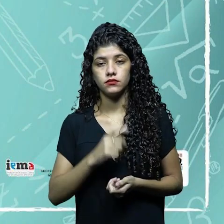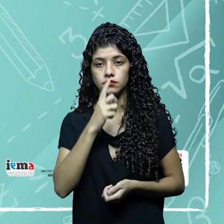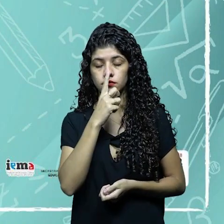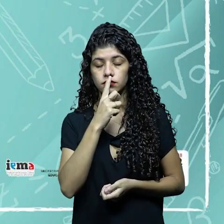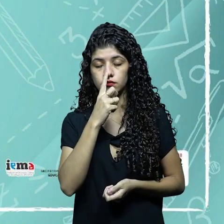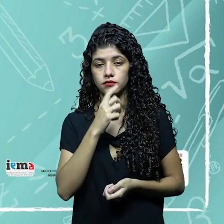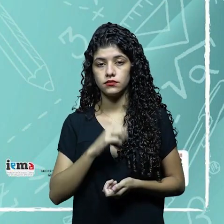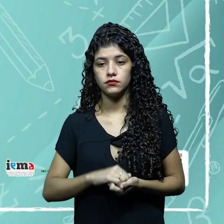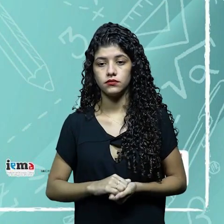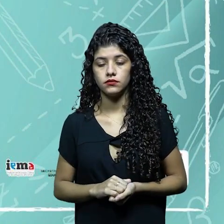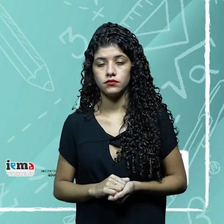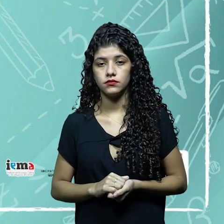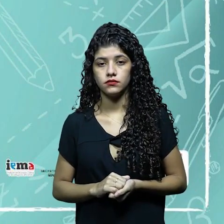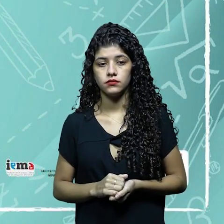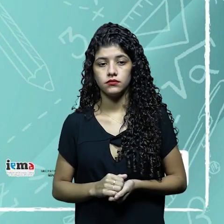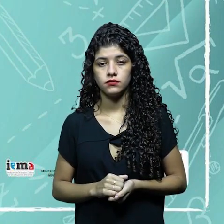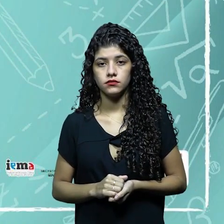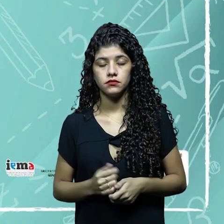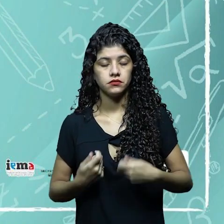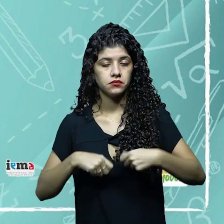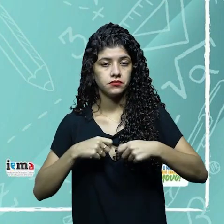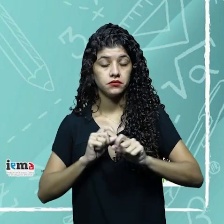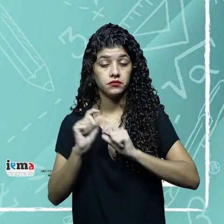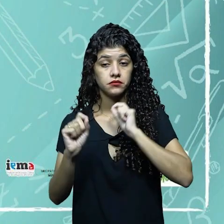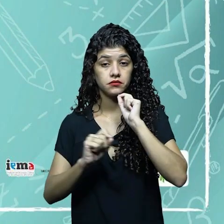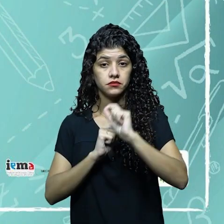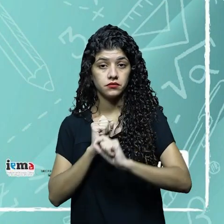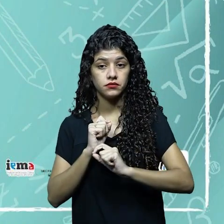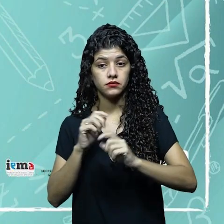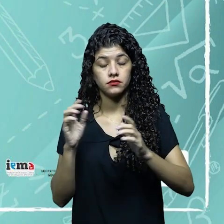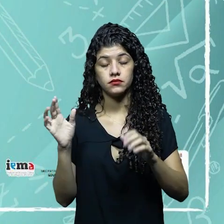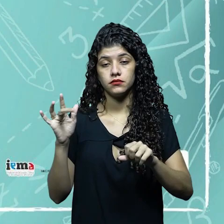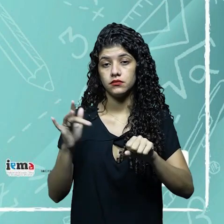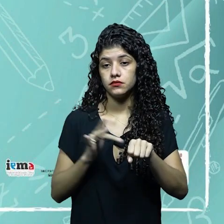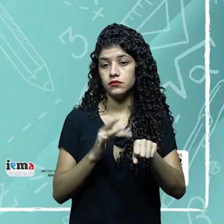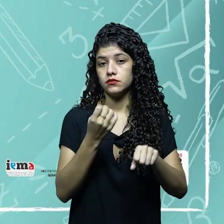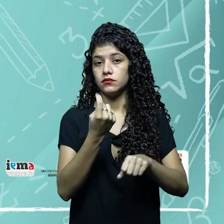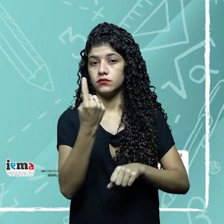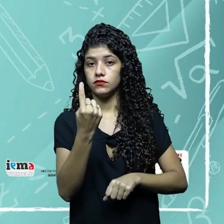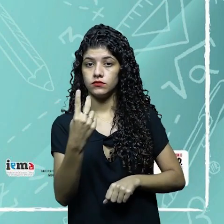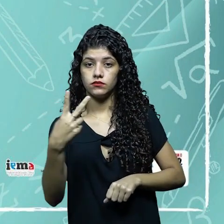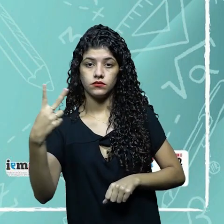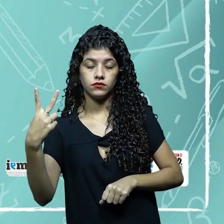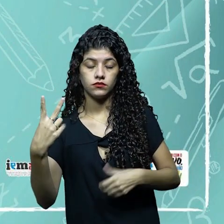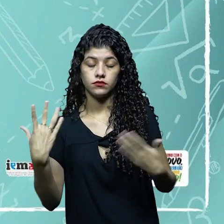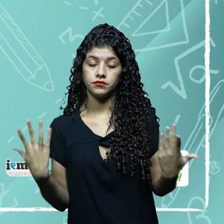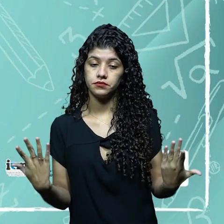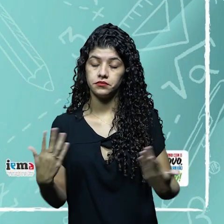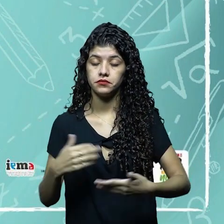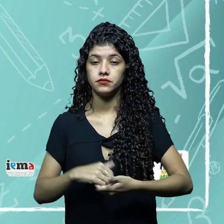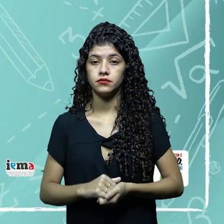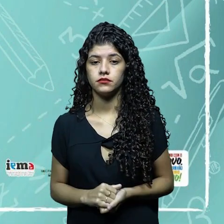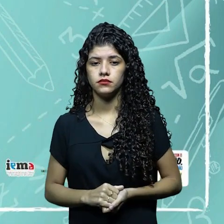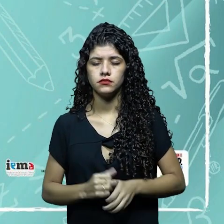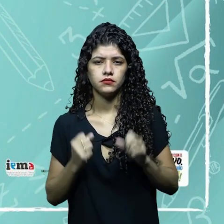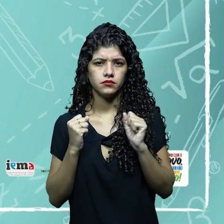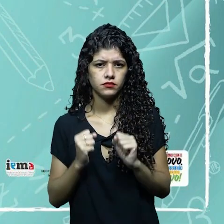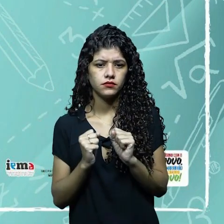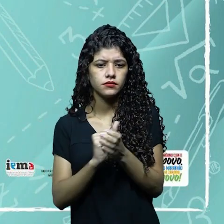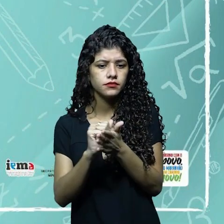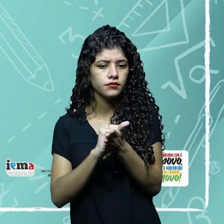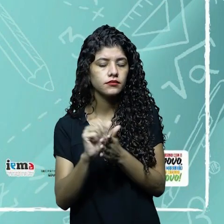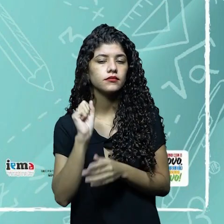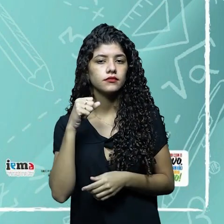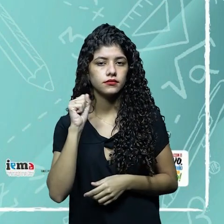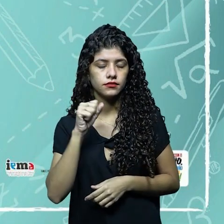tirar, se eu quisesse fazer aquela figura lá embaixo, e aí eu não precisasse mais daquele ponto 1 ao ponto 2. Tem como